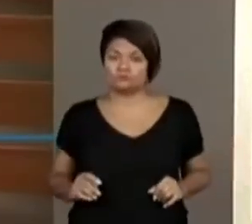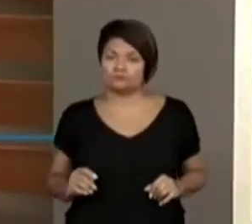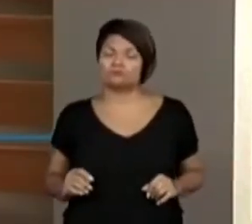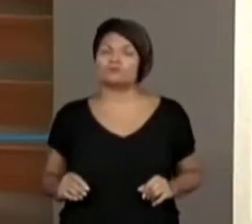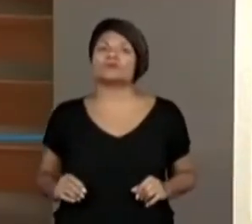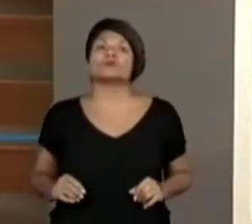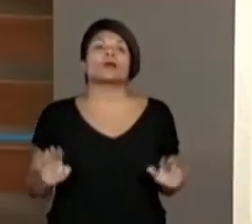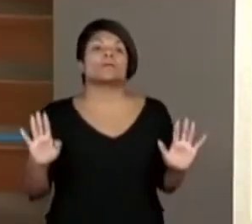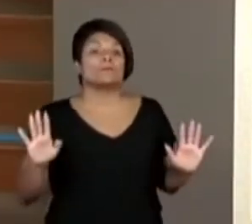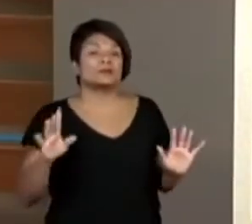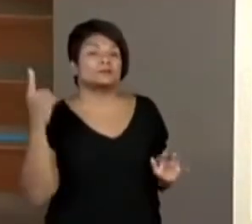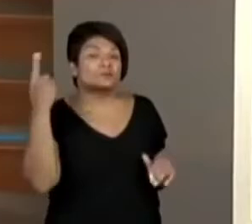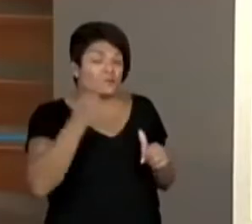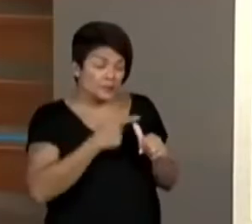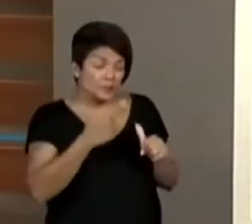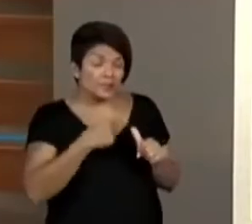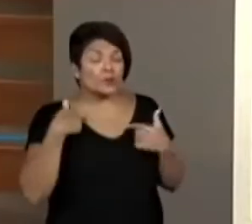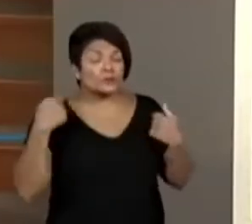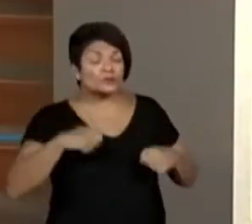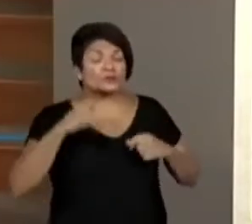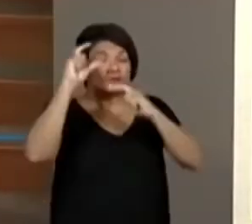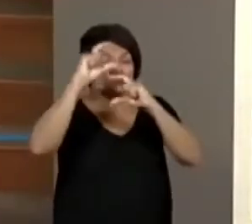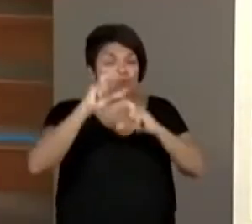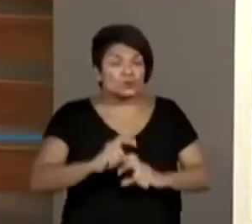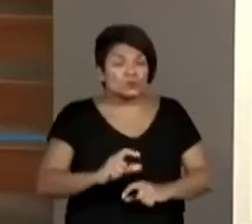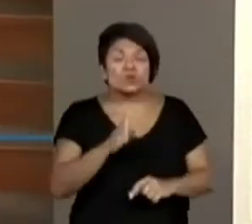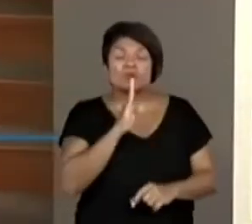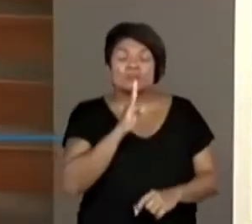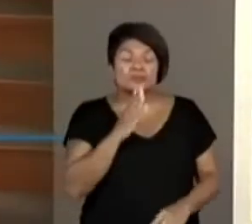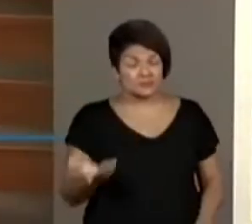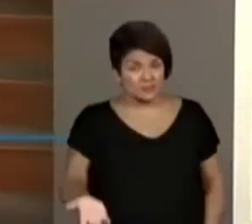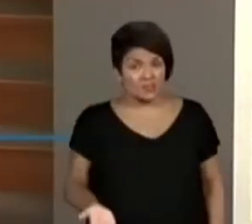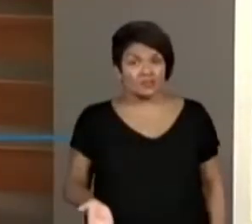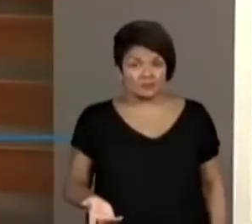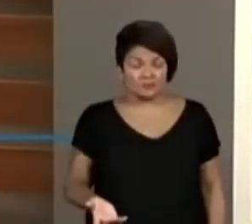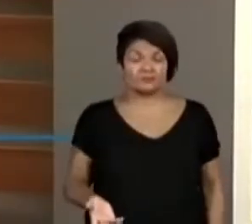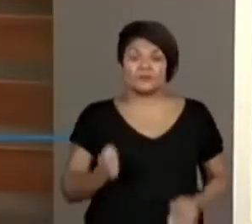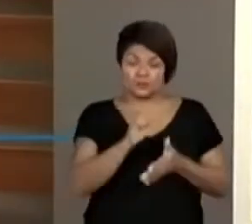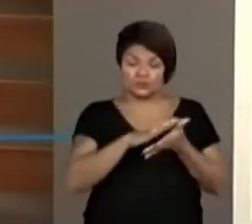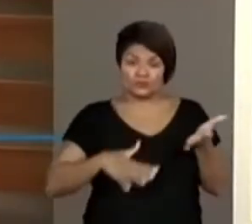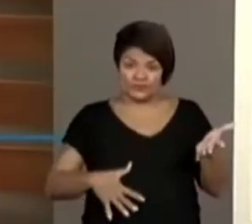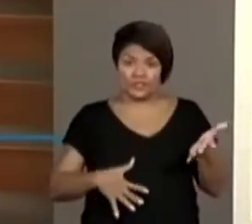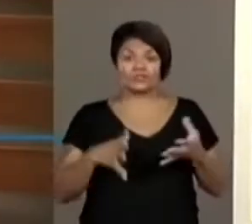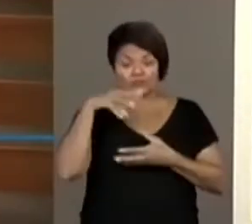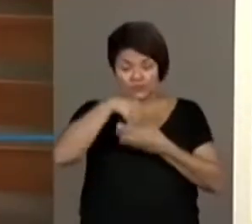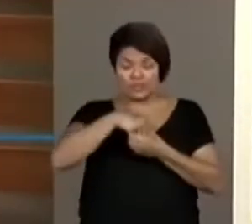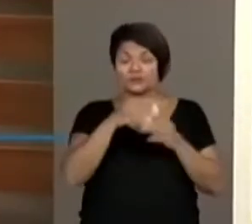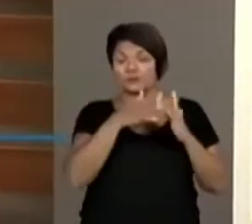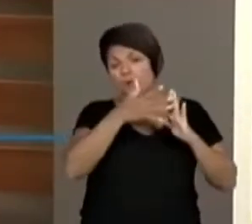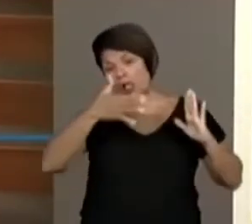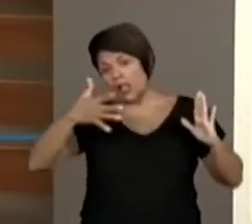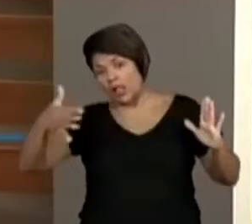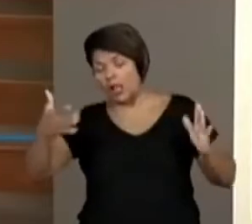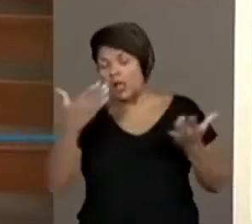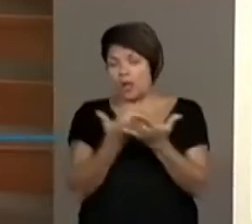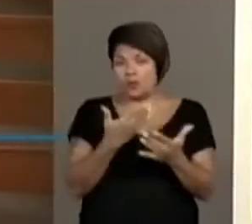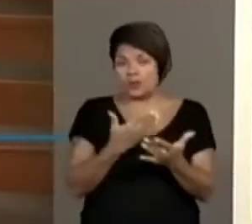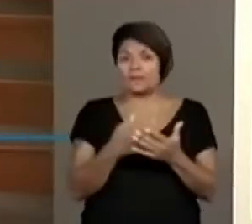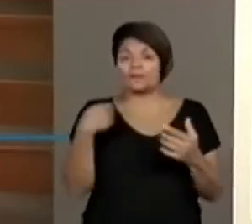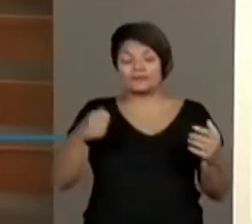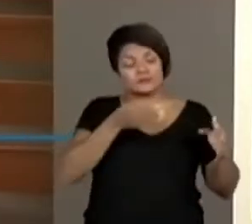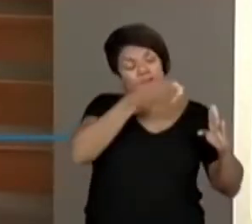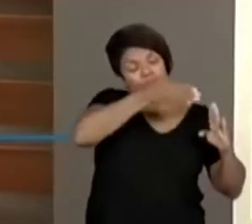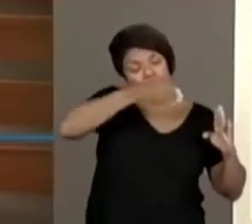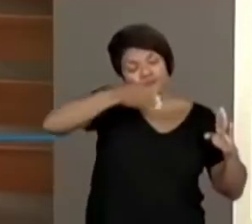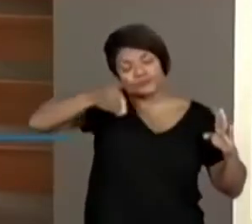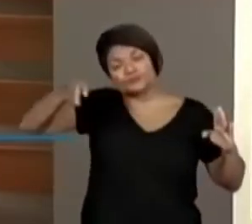parlendas, né? Eu preciso conhecer, eu preciso ver qual é a próxima atividade. Dentro de uma aula, a gente precisa saber